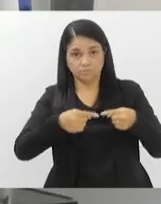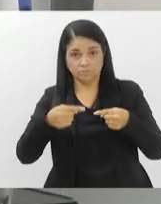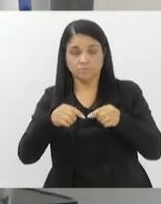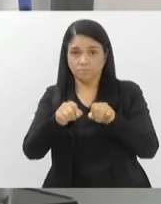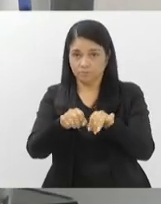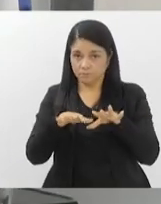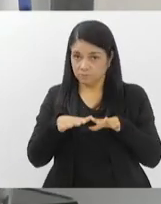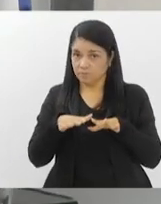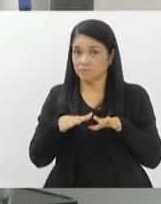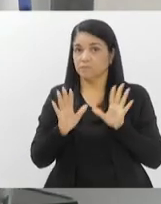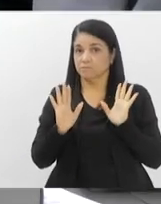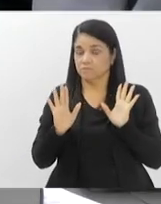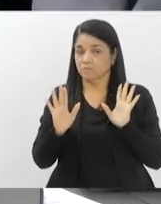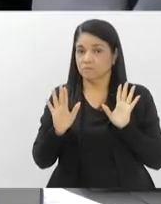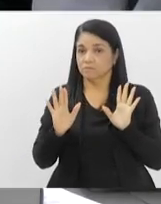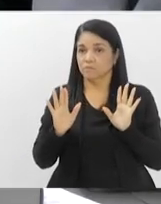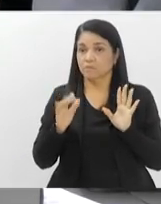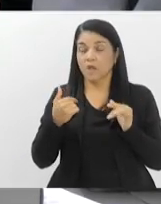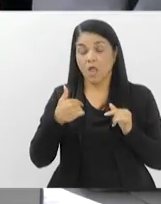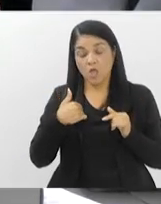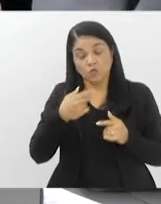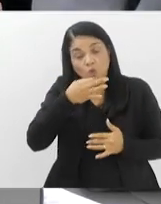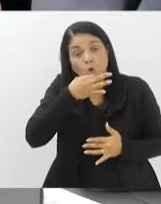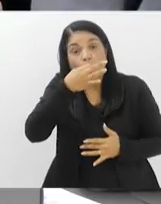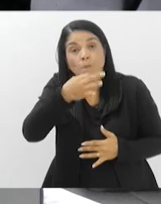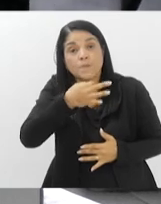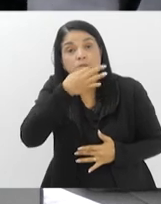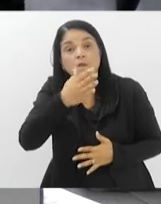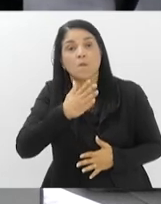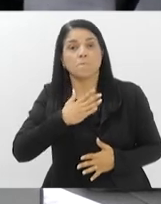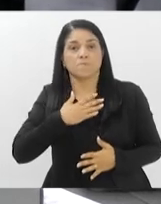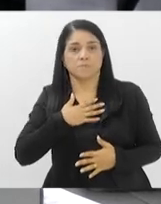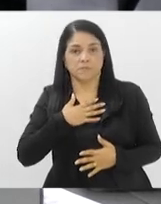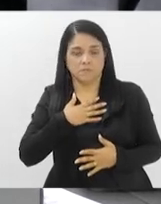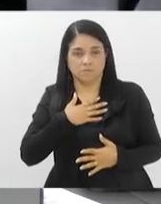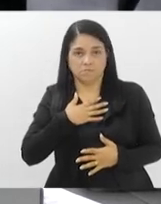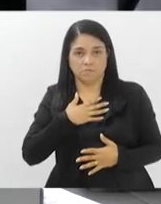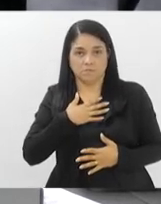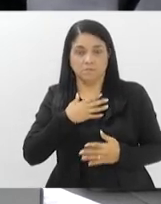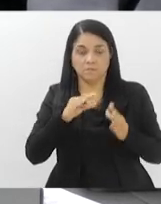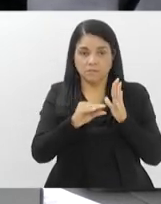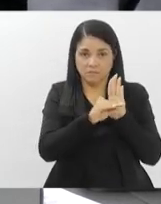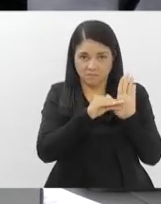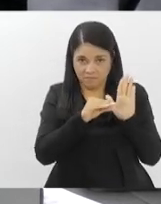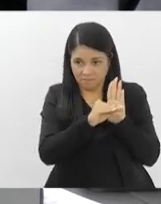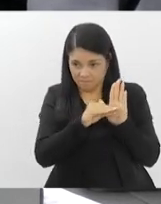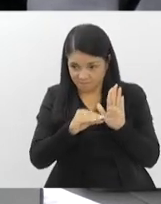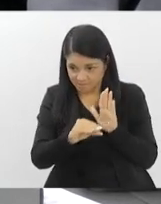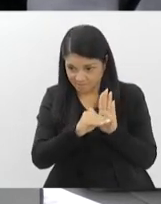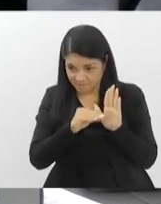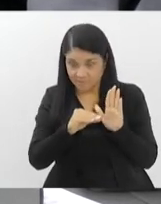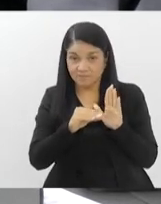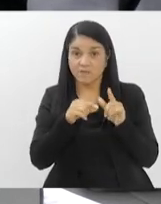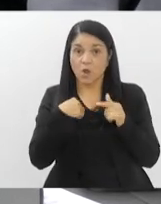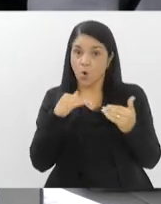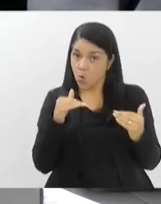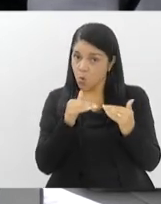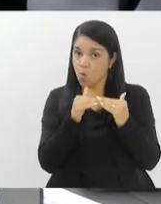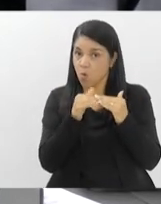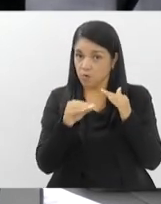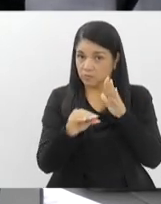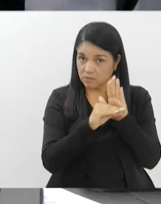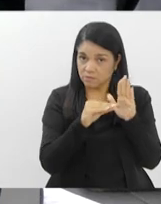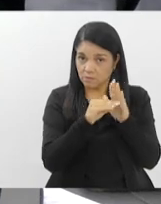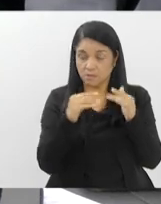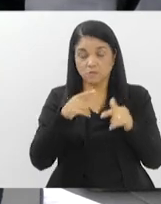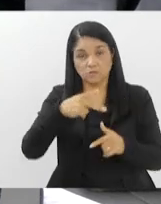forma. Tá bom. Mas, então, estou manifestando a minha opinião em relação a essas emendas, porque eu concordo com as emendas do deputado